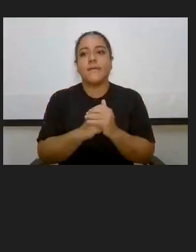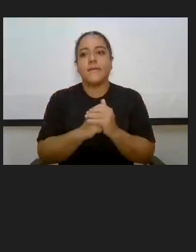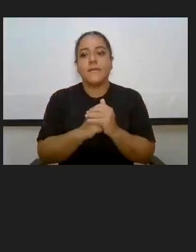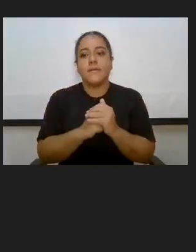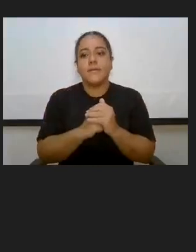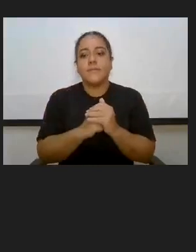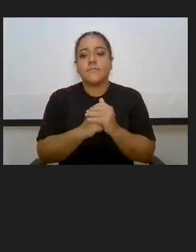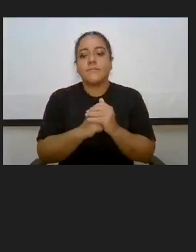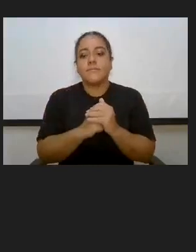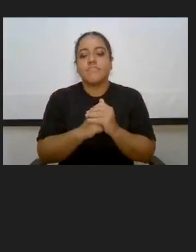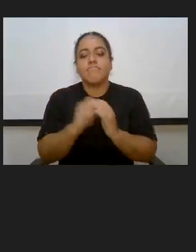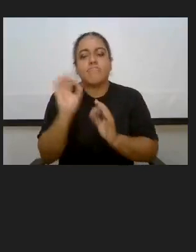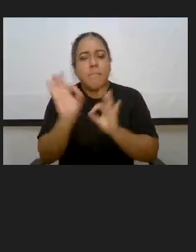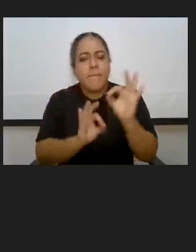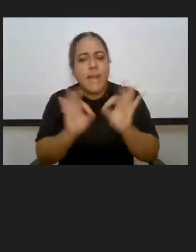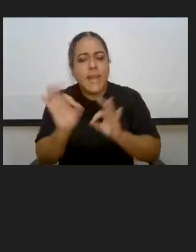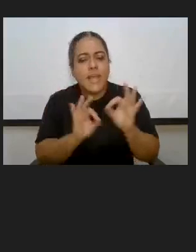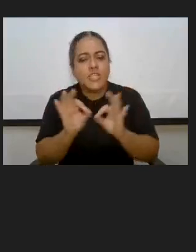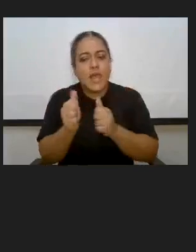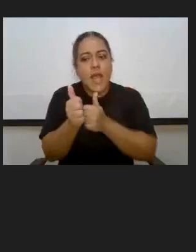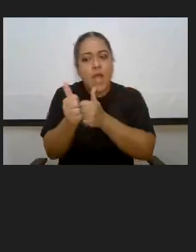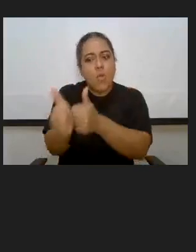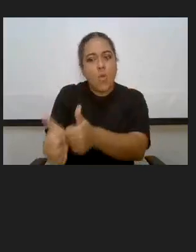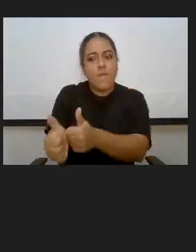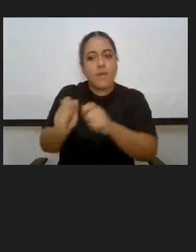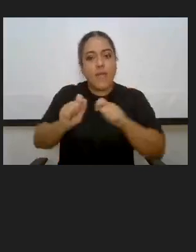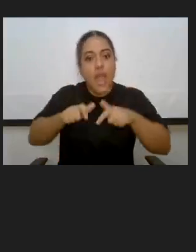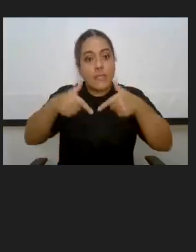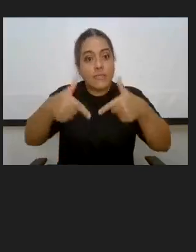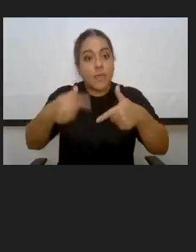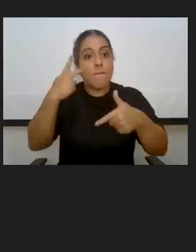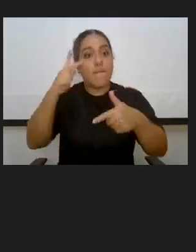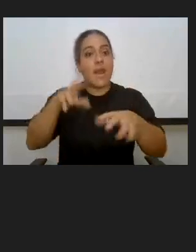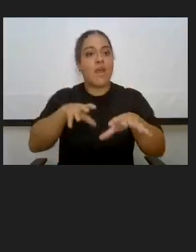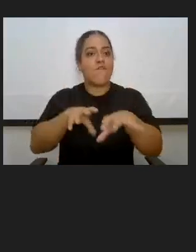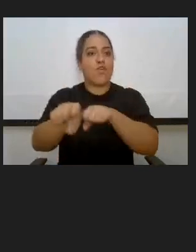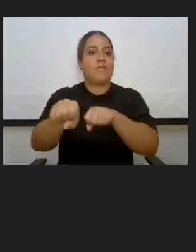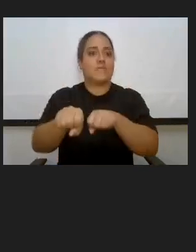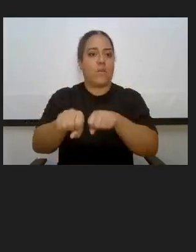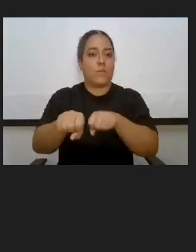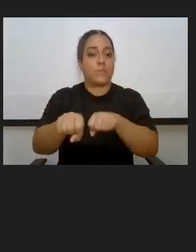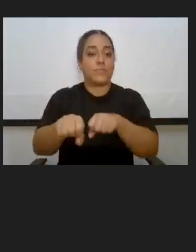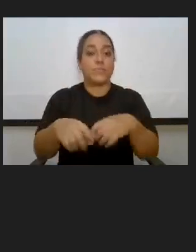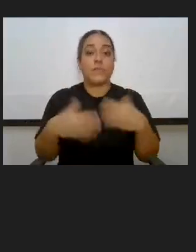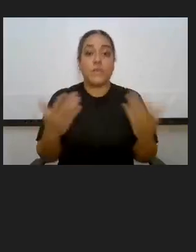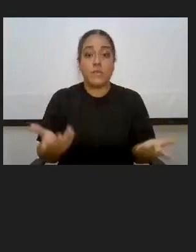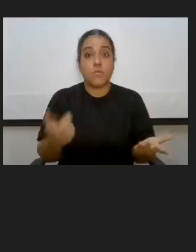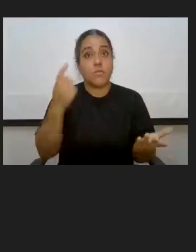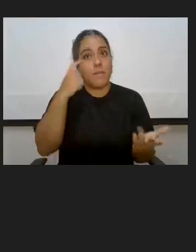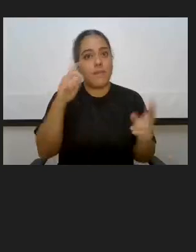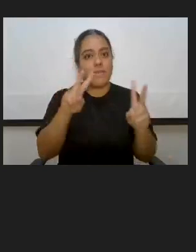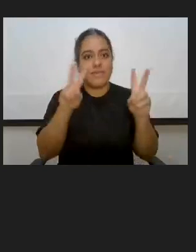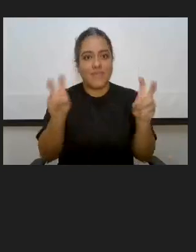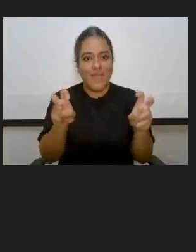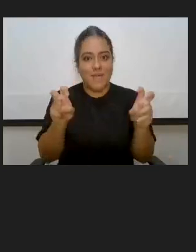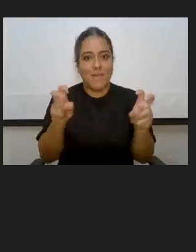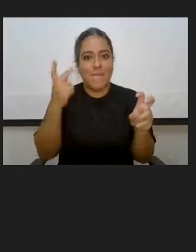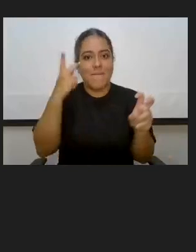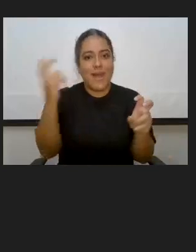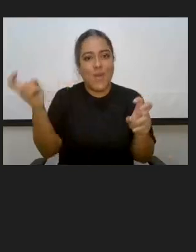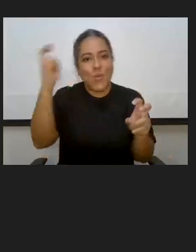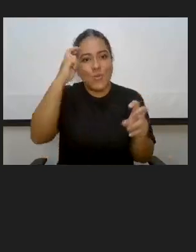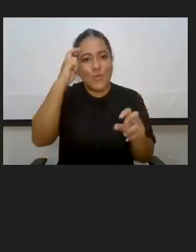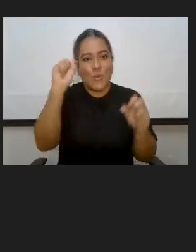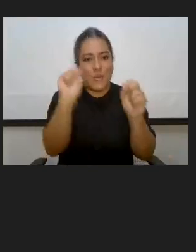é de planejar e acompanhar ações de formação. E quando a gente fala do tema da cultura de paz, ou quando a